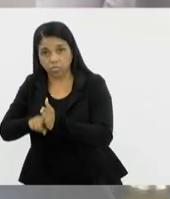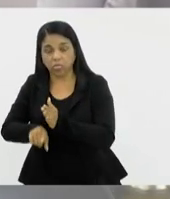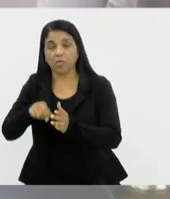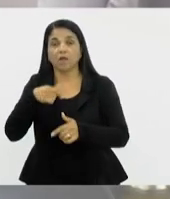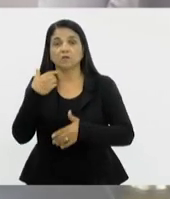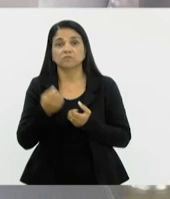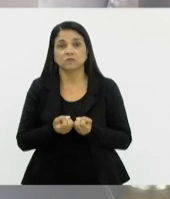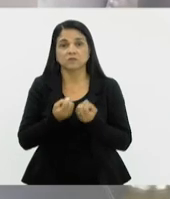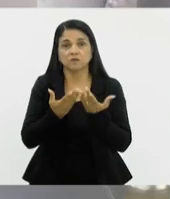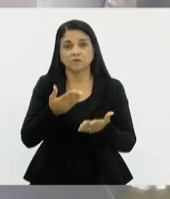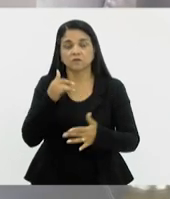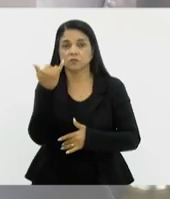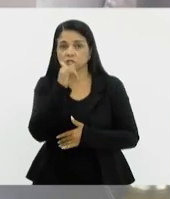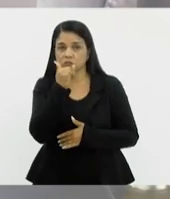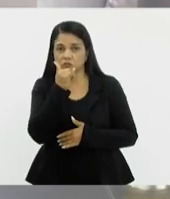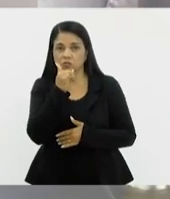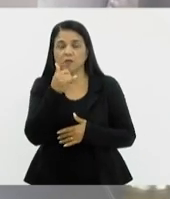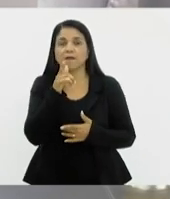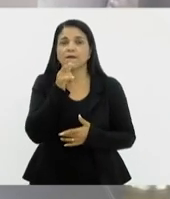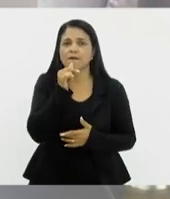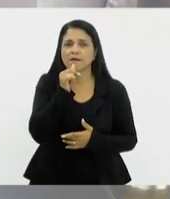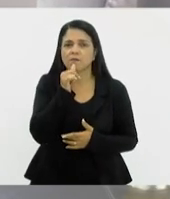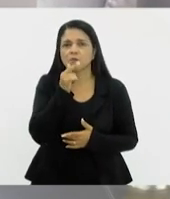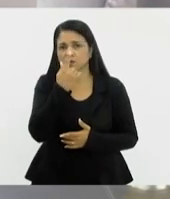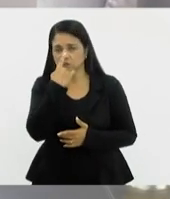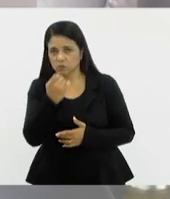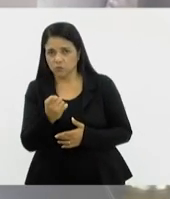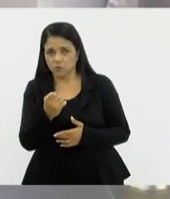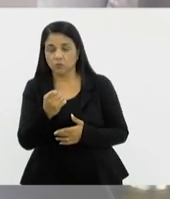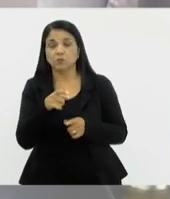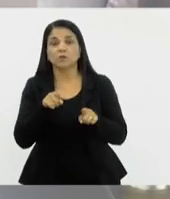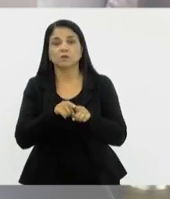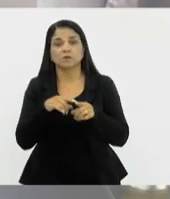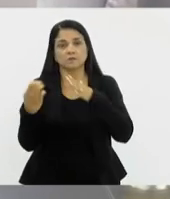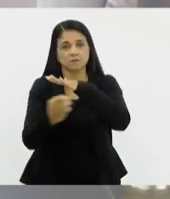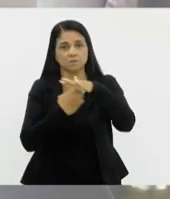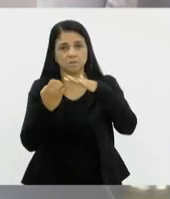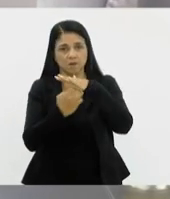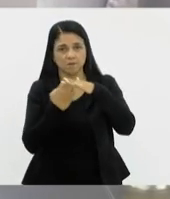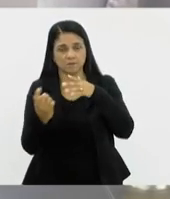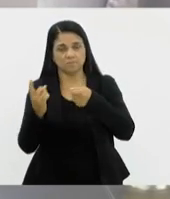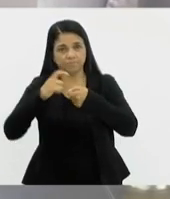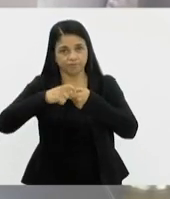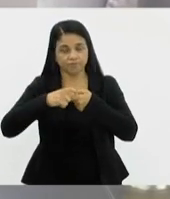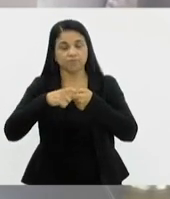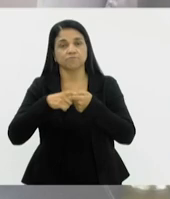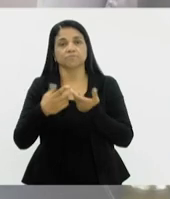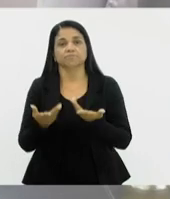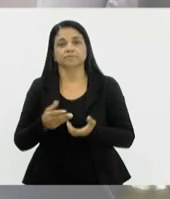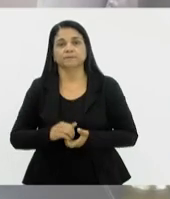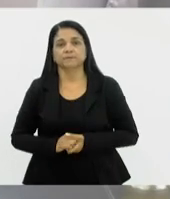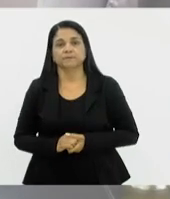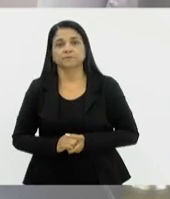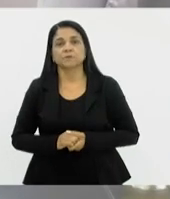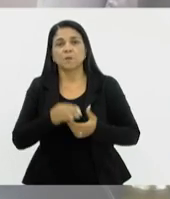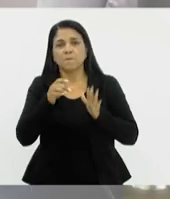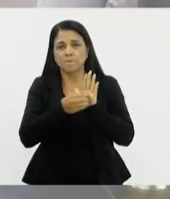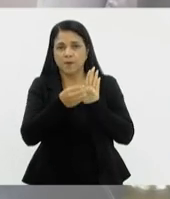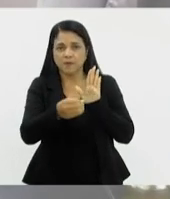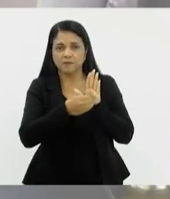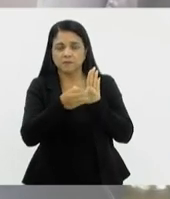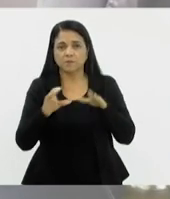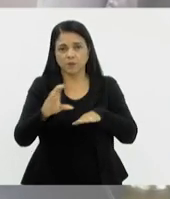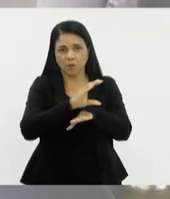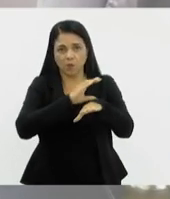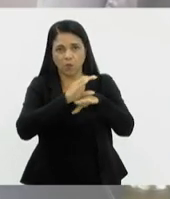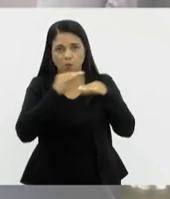serviços de fornecimento de energia elétrica, serviços de água e esgoto por empresas concessionárias, na forma que menciona. Parecer é pela